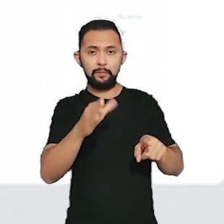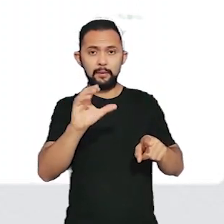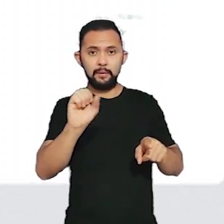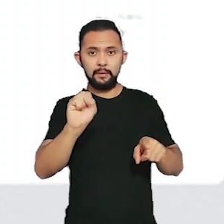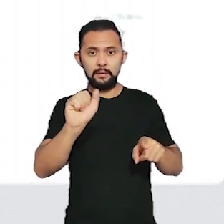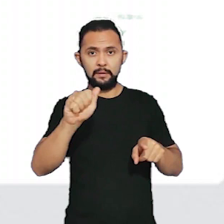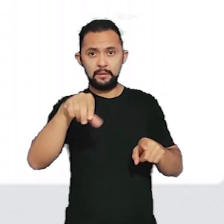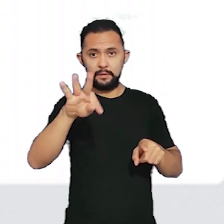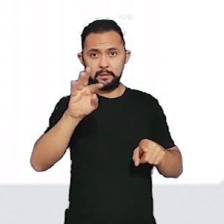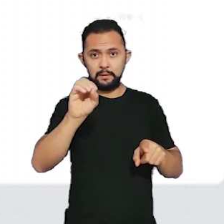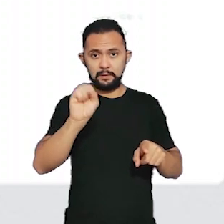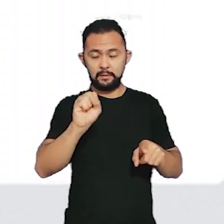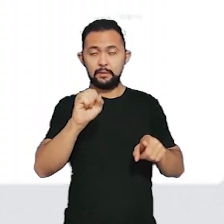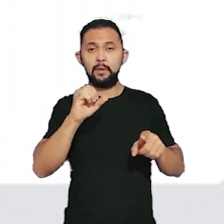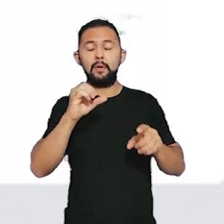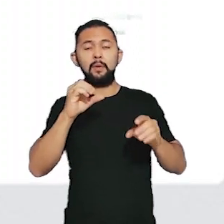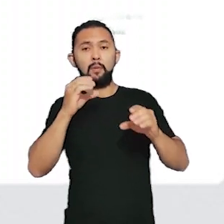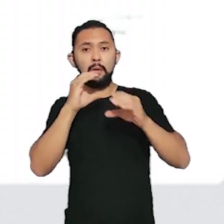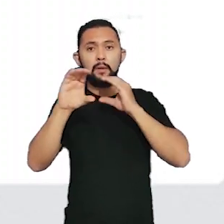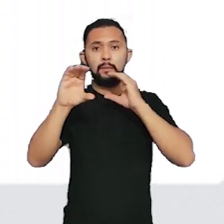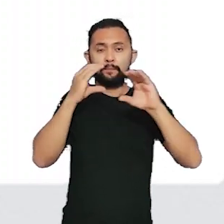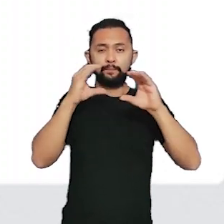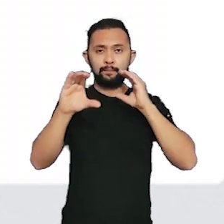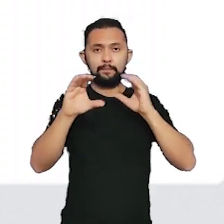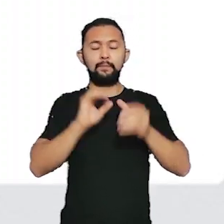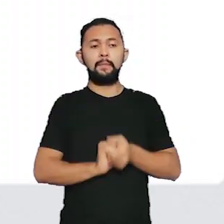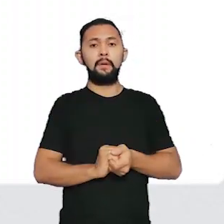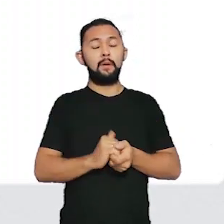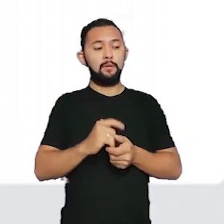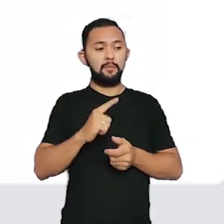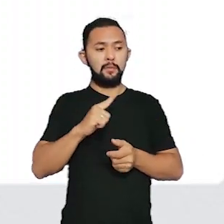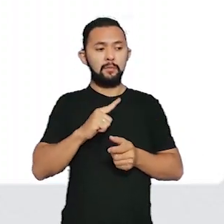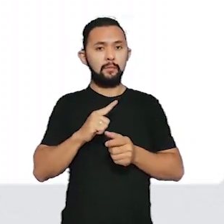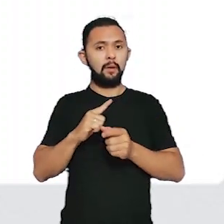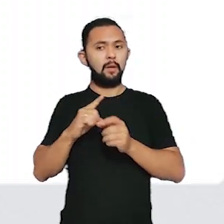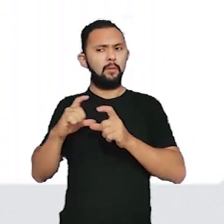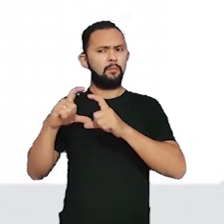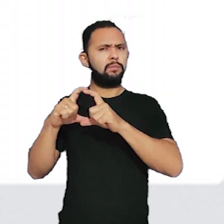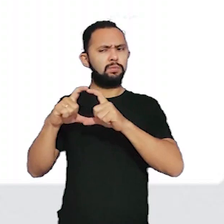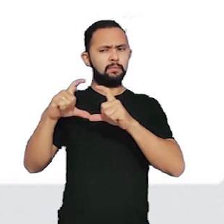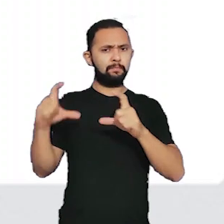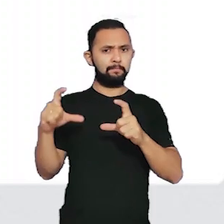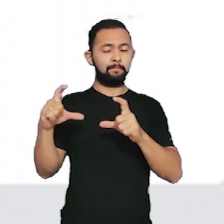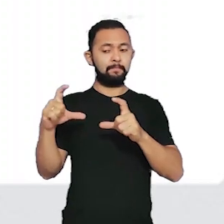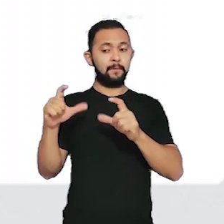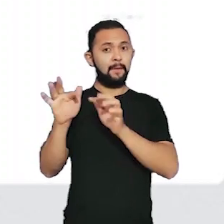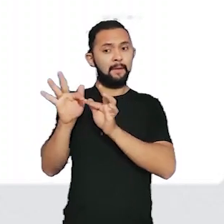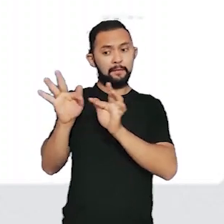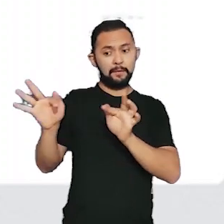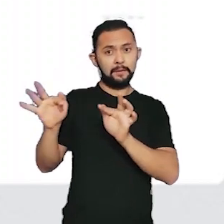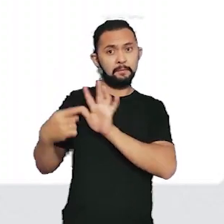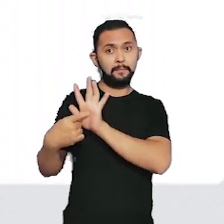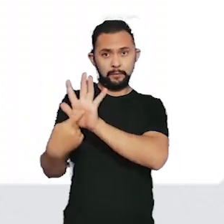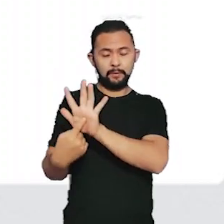E a questão diz o seguinte: no período, tem certas coisas que eu não sei dizer. A oração destacada é